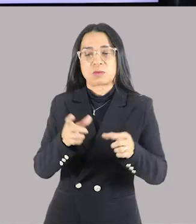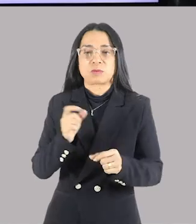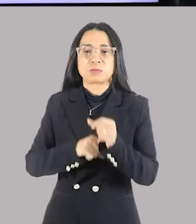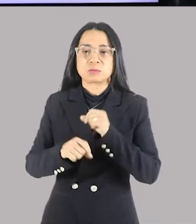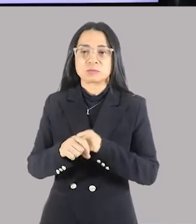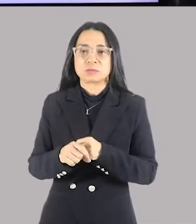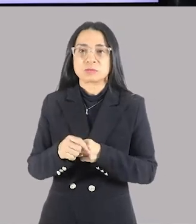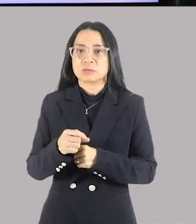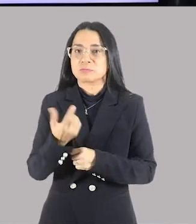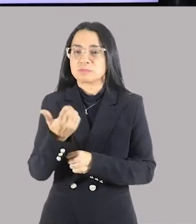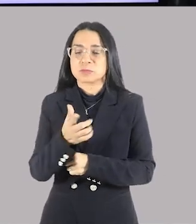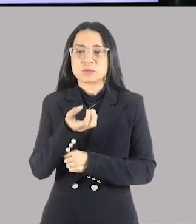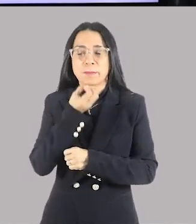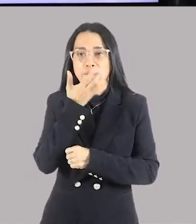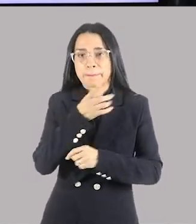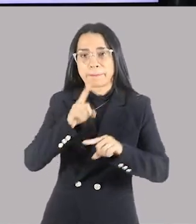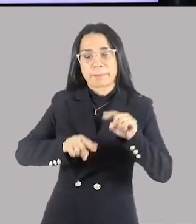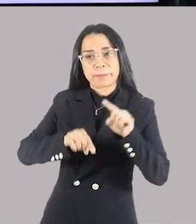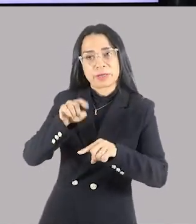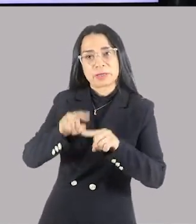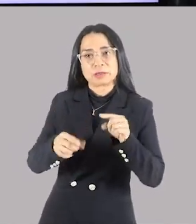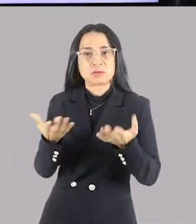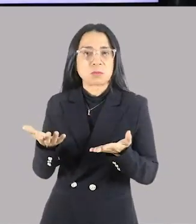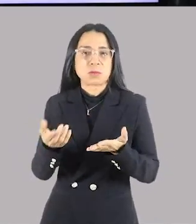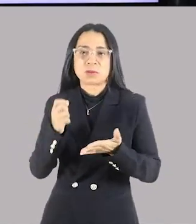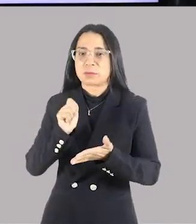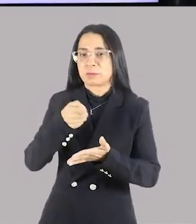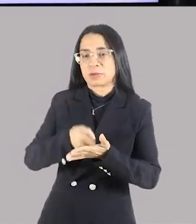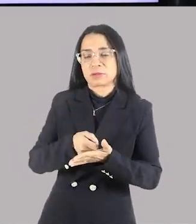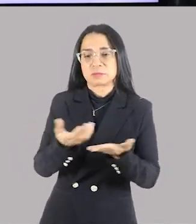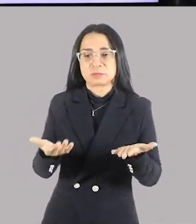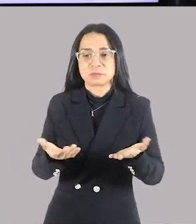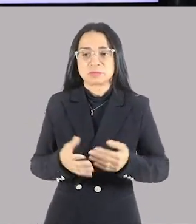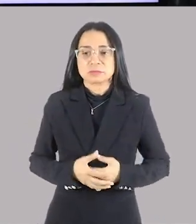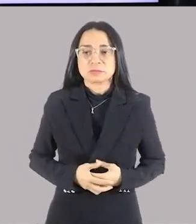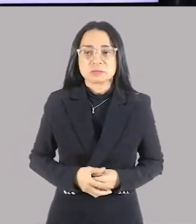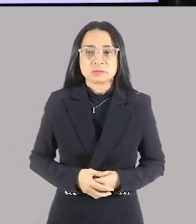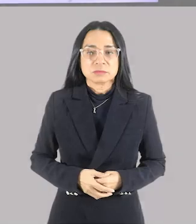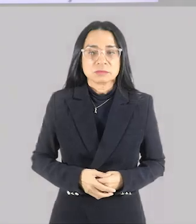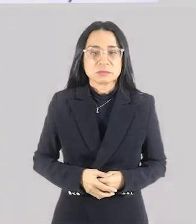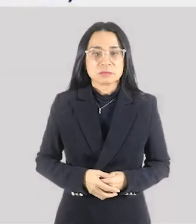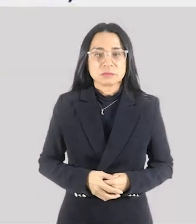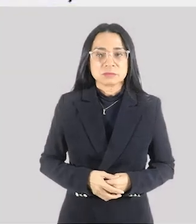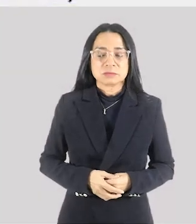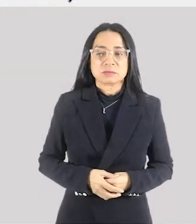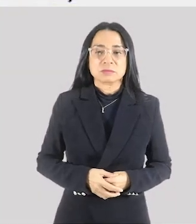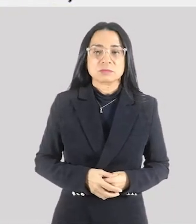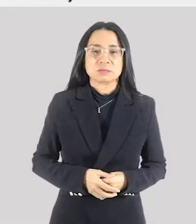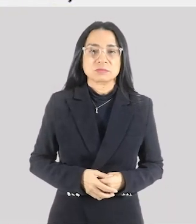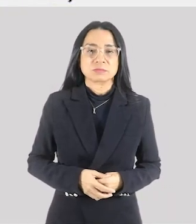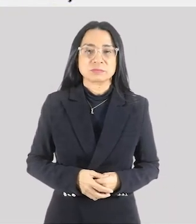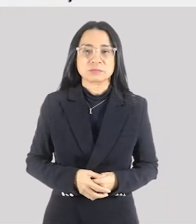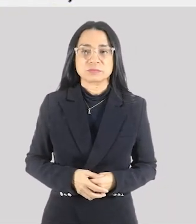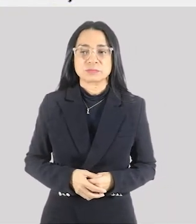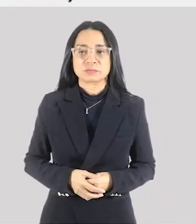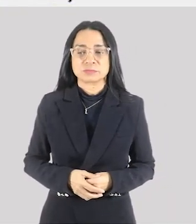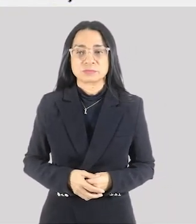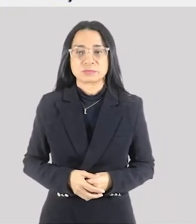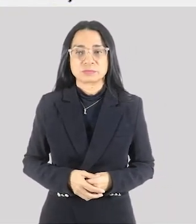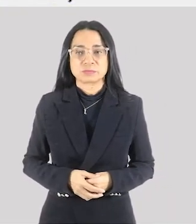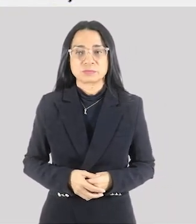têm bens, portanto, não podem indenizar ninguém, por exemplo. Perfeito? Vamos à organização dos